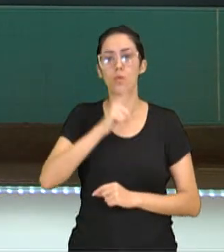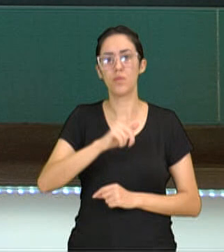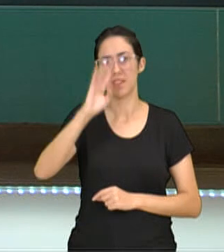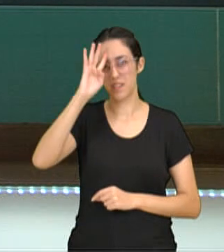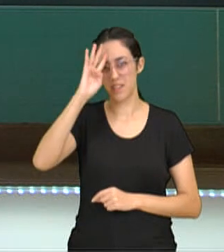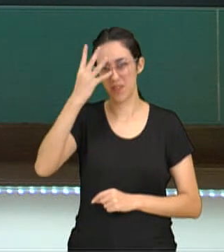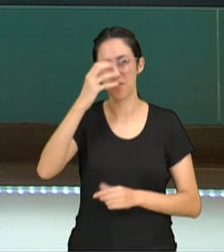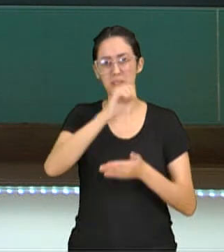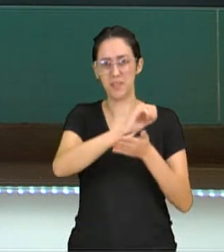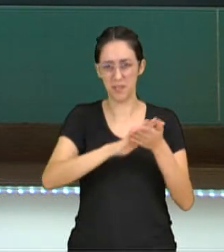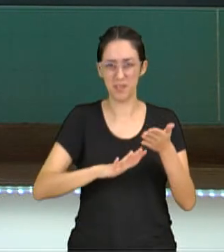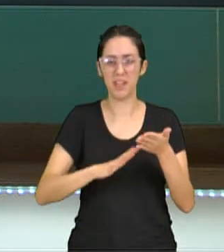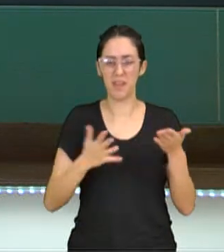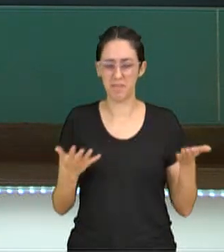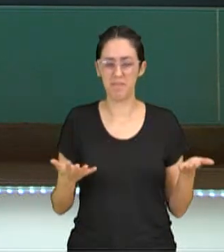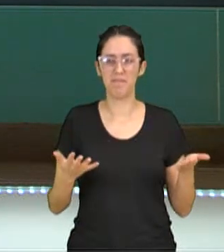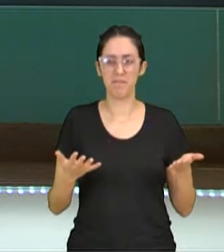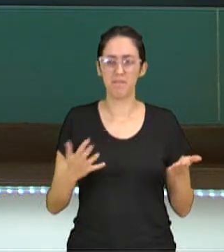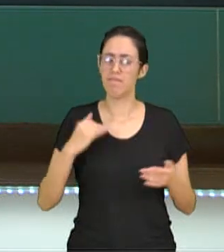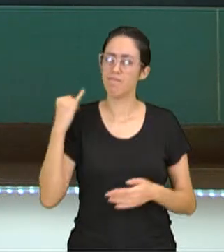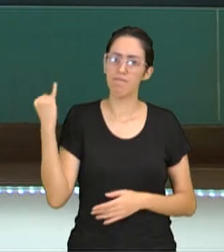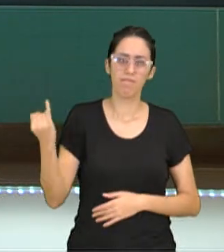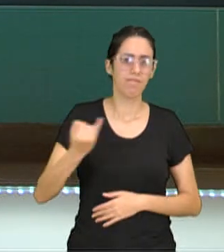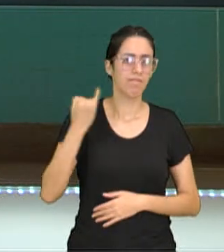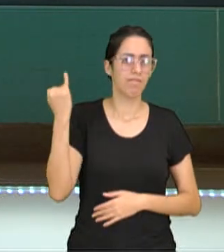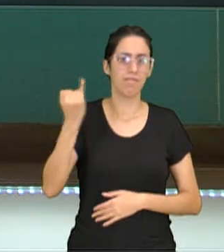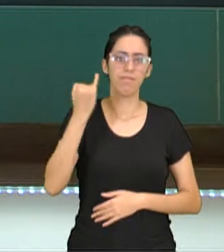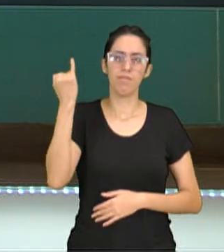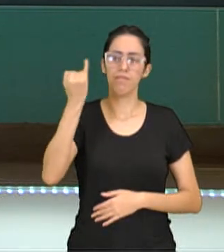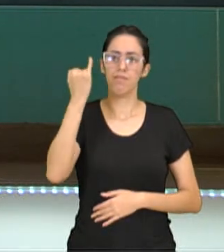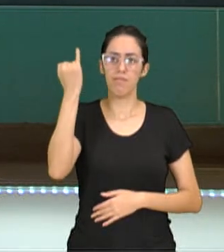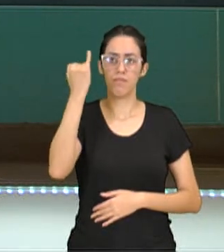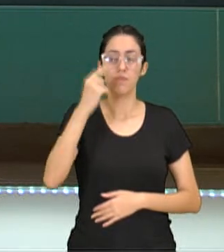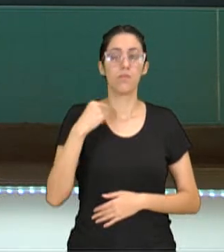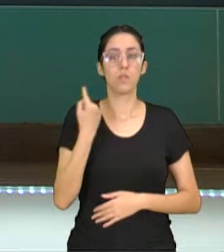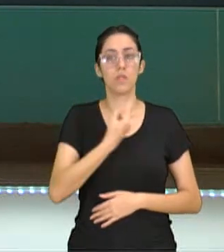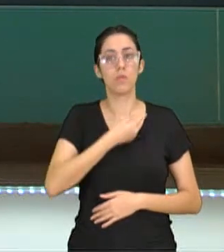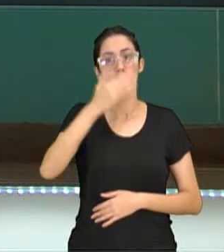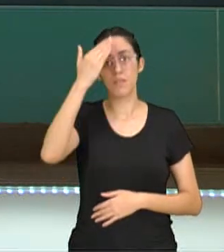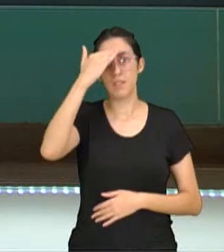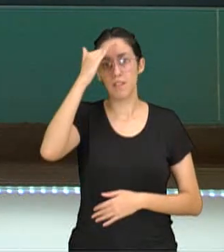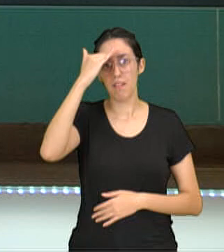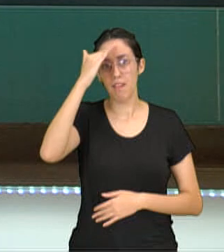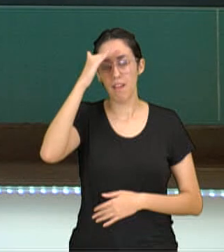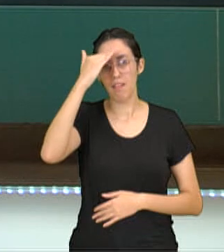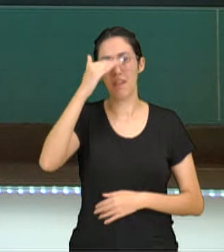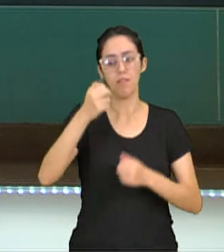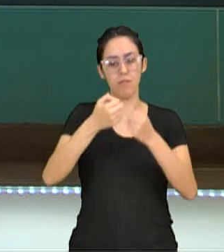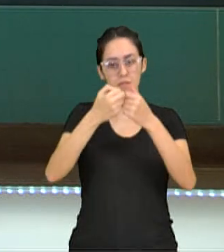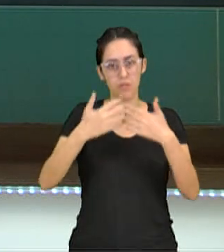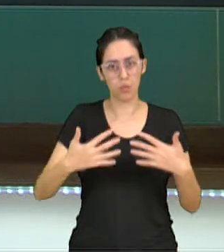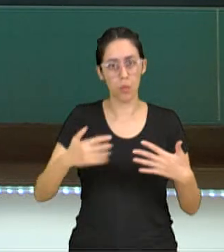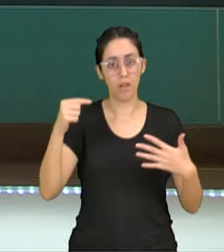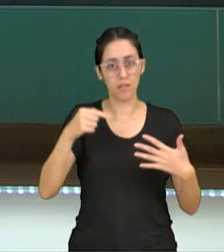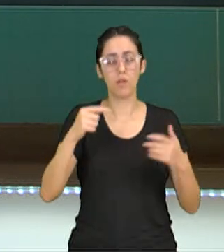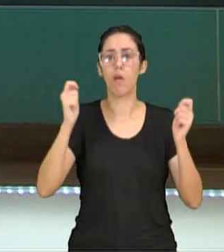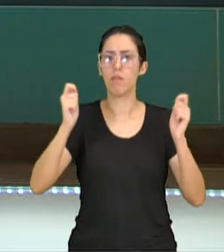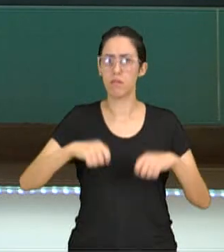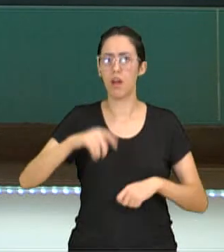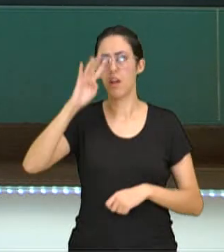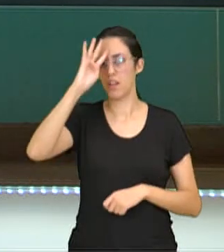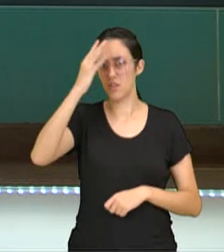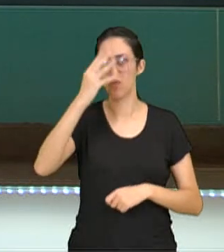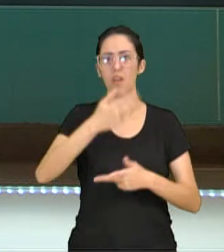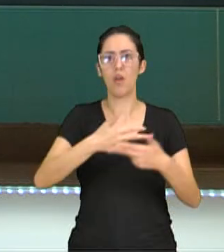esses exercícios. É extremamente importante que a gente entenda a fatoração resolve problemas,